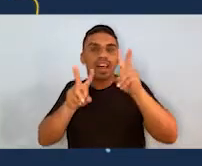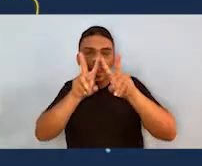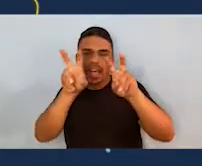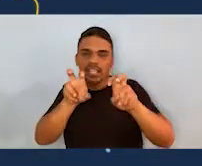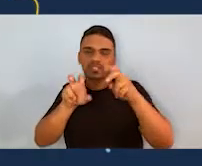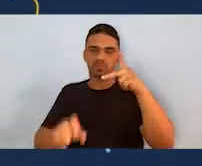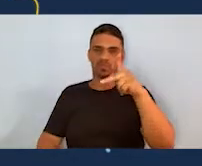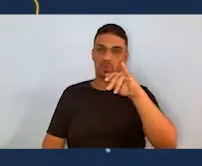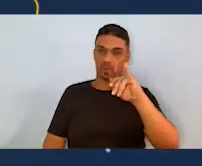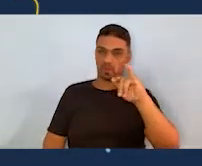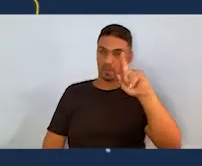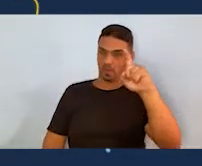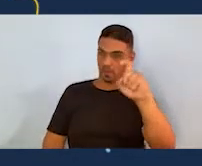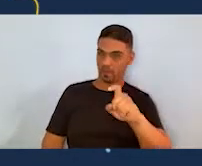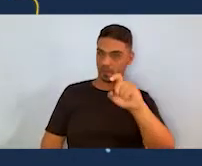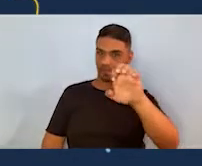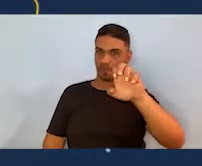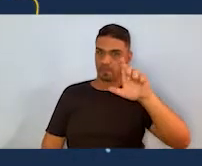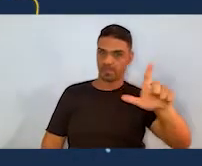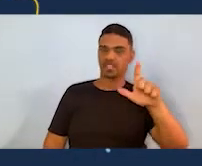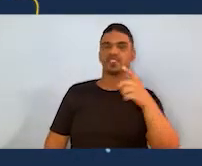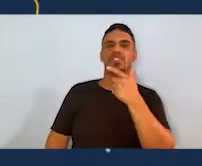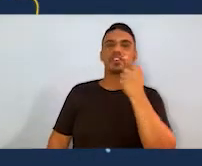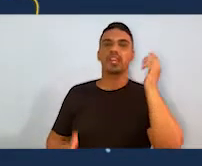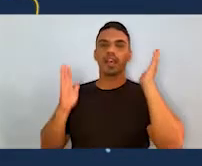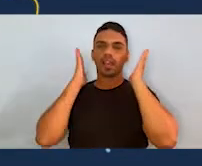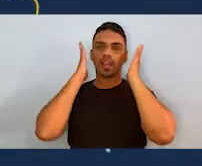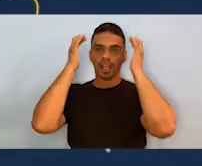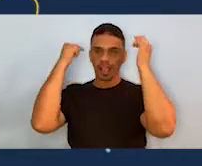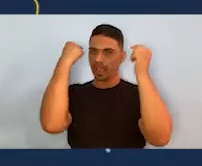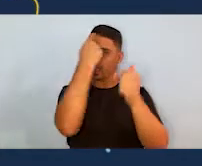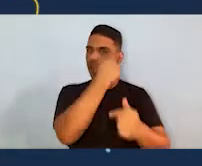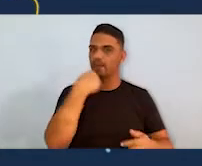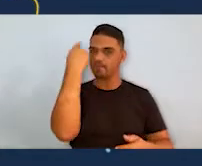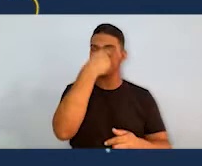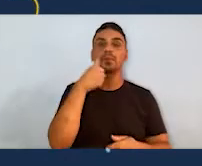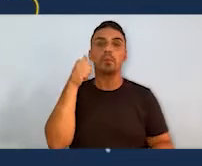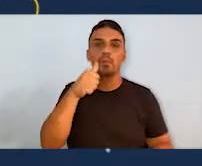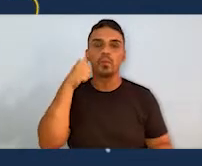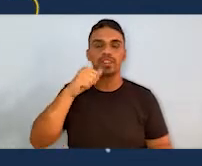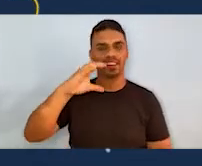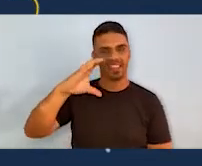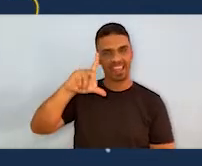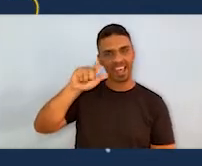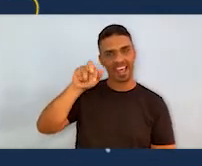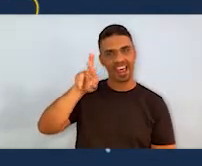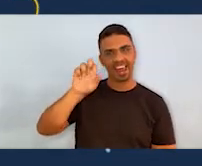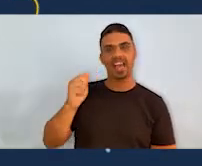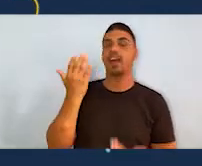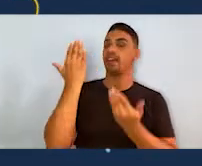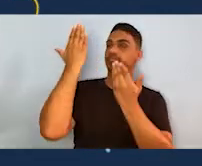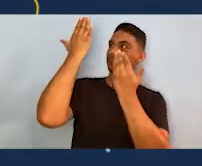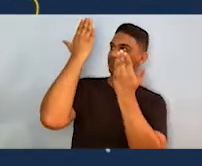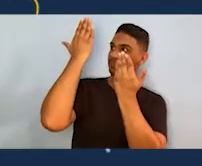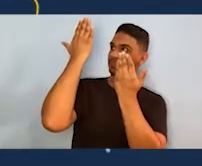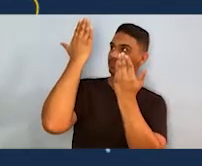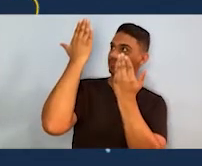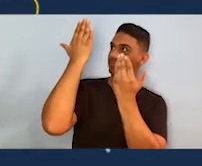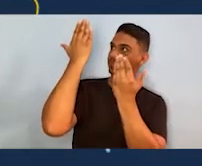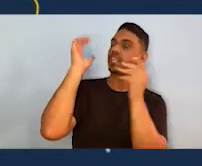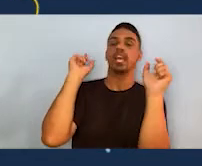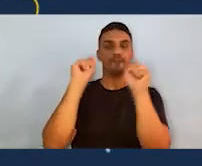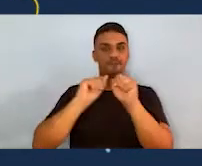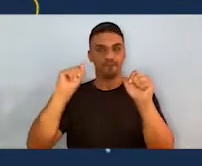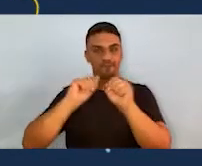de o quadriculadinho ali na cabeça da Clara dos últimos projetos da gente na Sun Black, que foi o Clara's